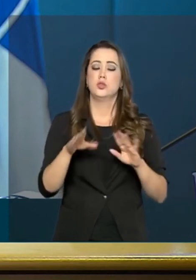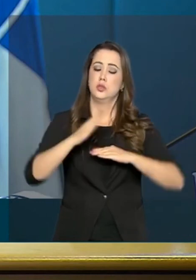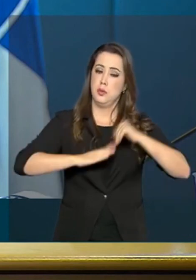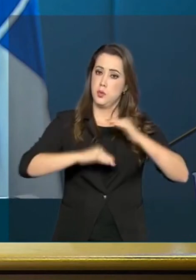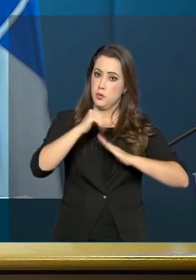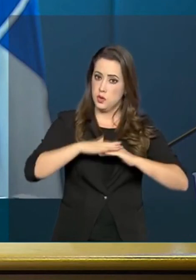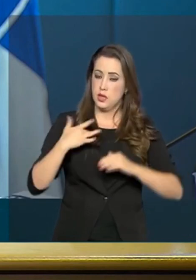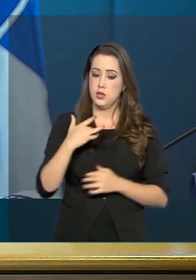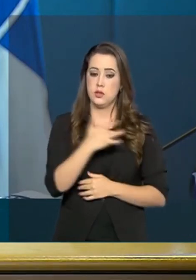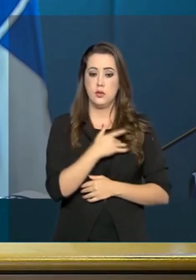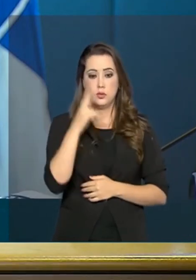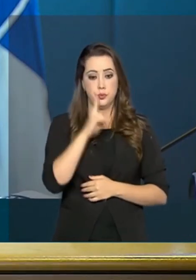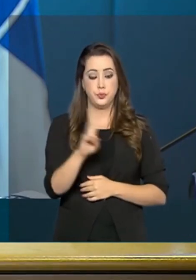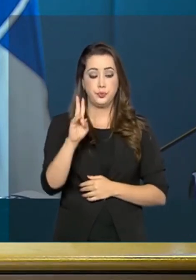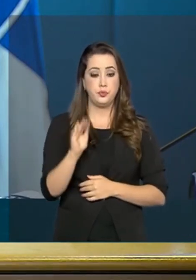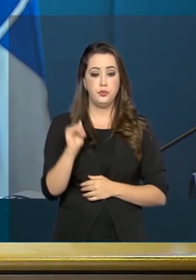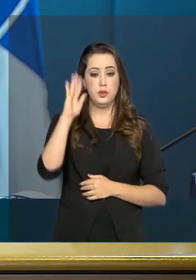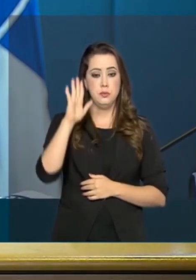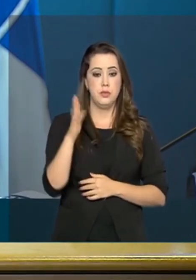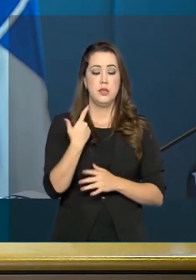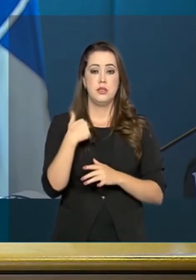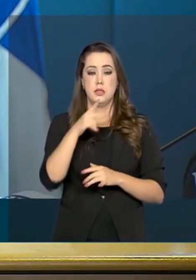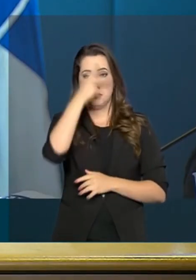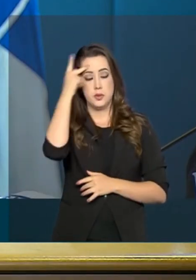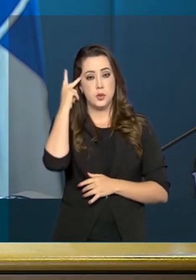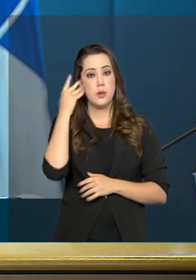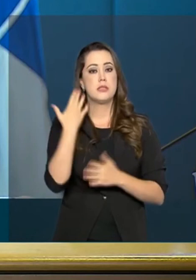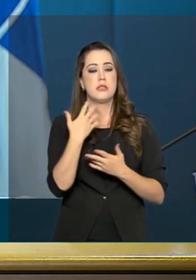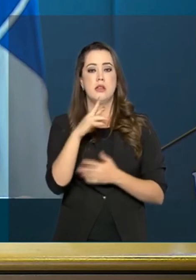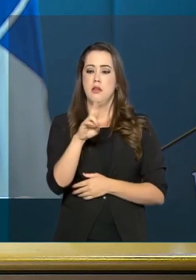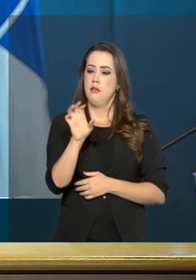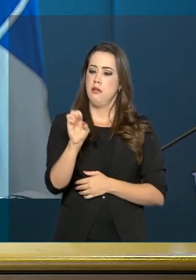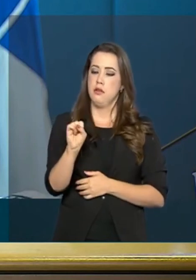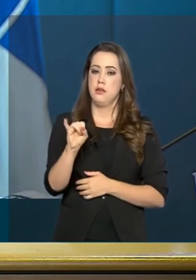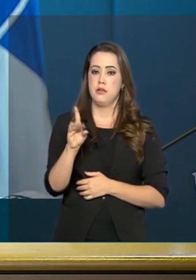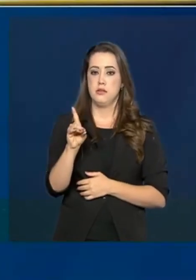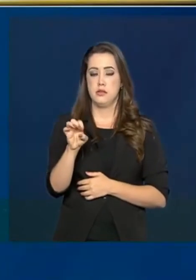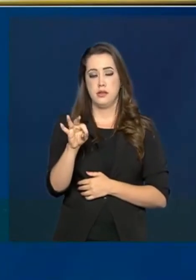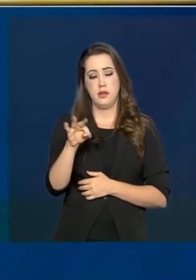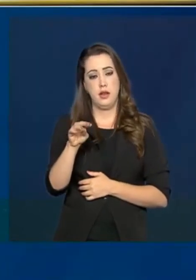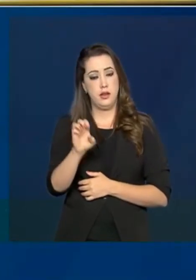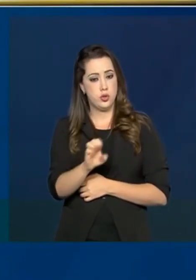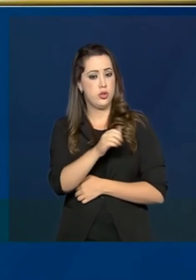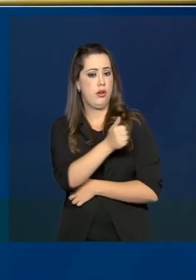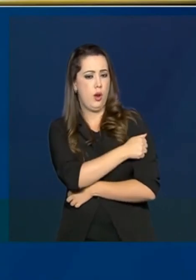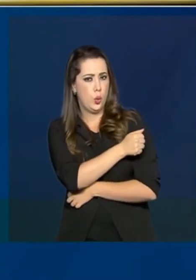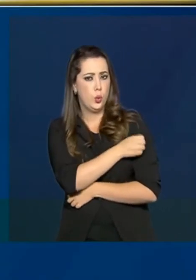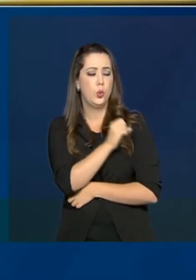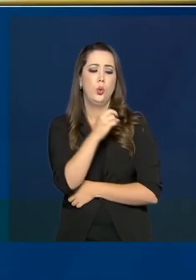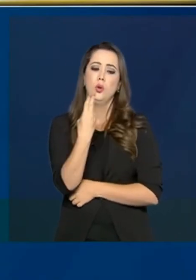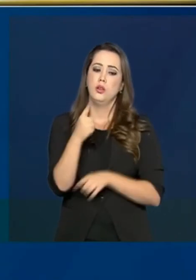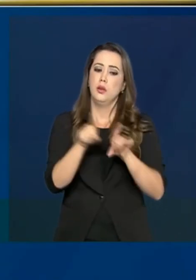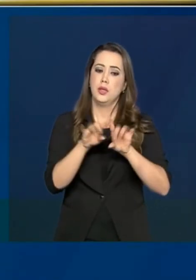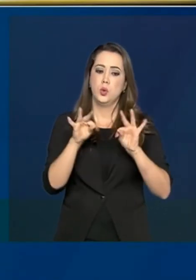de saúde, pode passar, sobretudo residentes e profissionais acadêmicos ainda cursando todos os cursos da